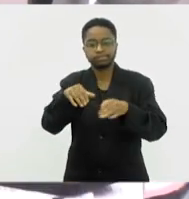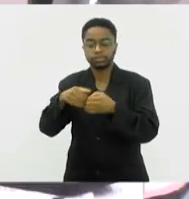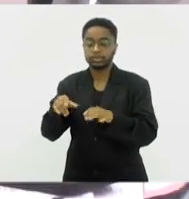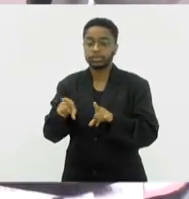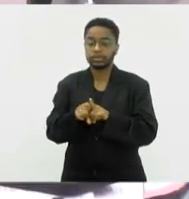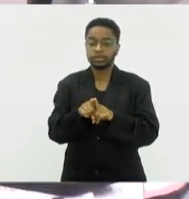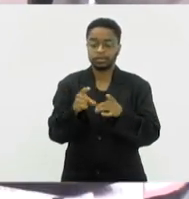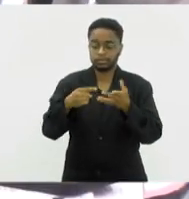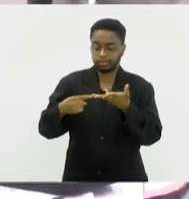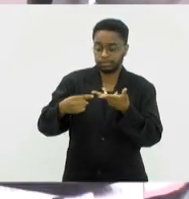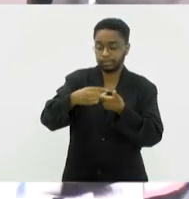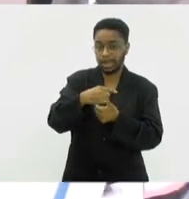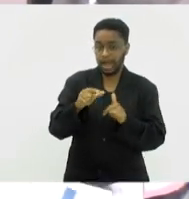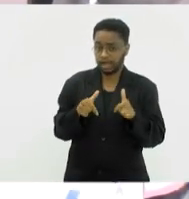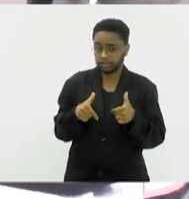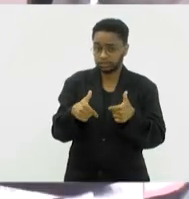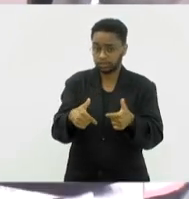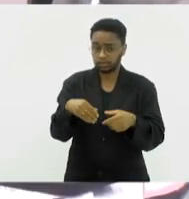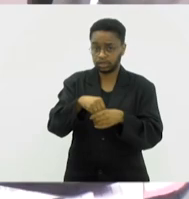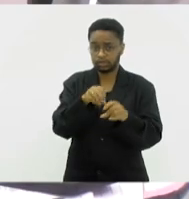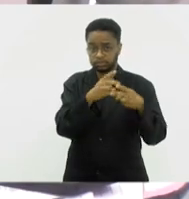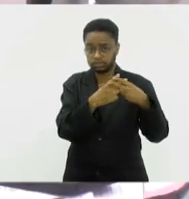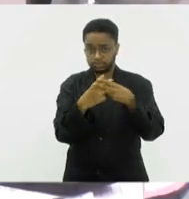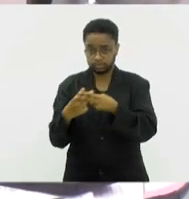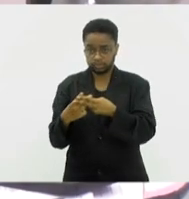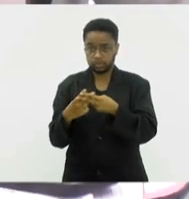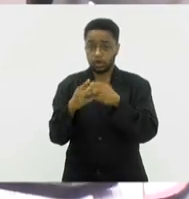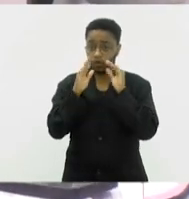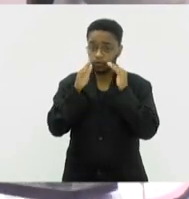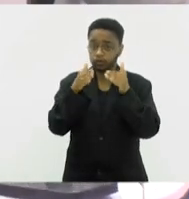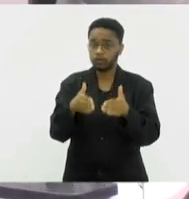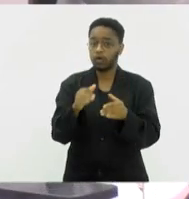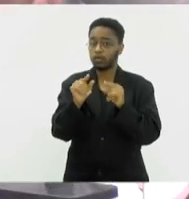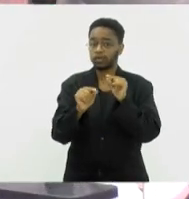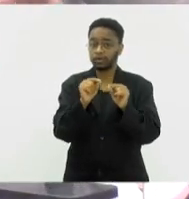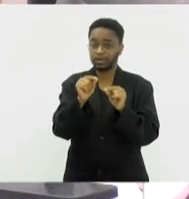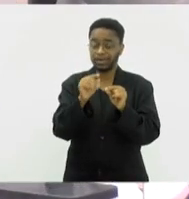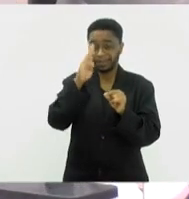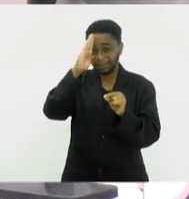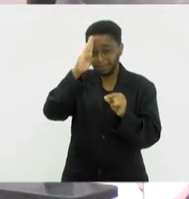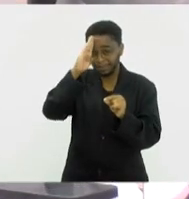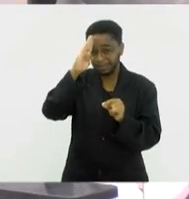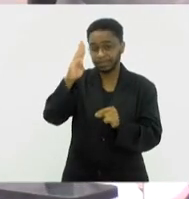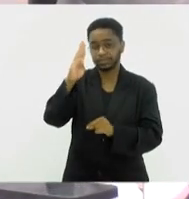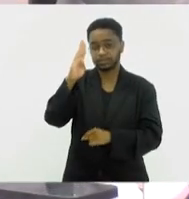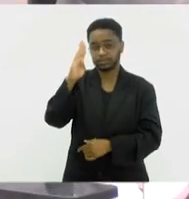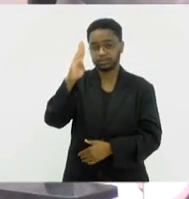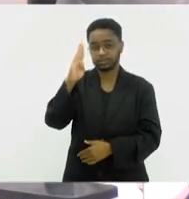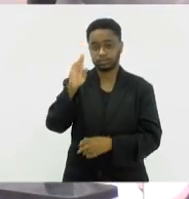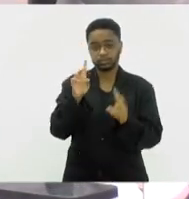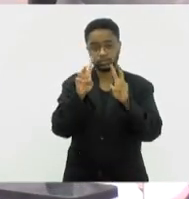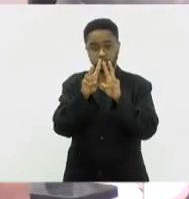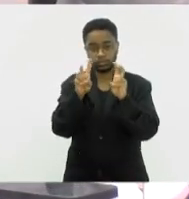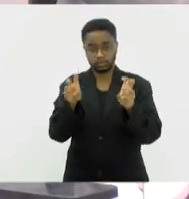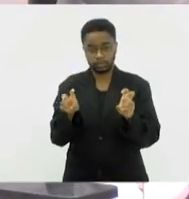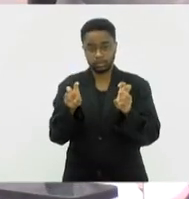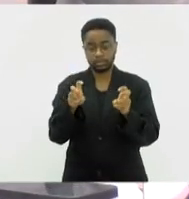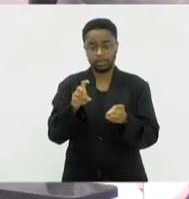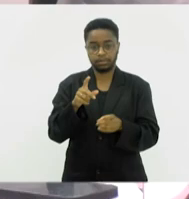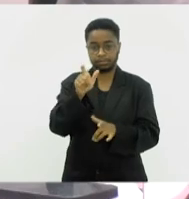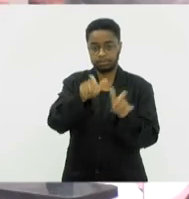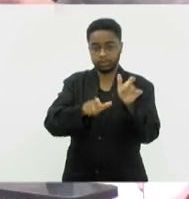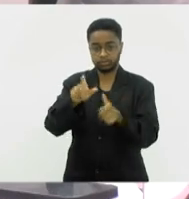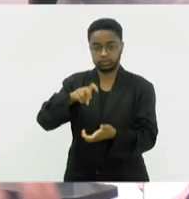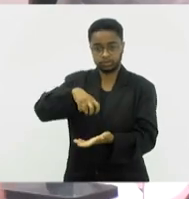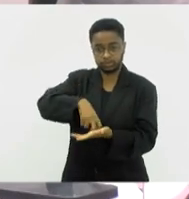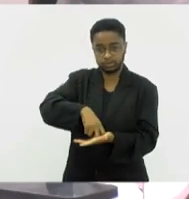atividade do mecanismo e do comitê é voltada exclusivamente para a questão dos apenados,